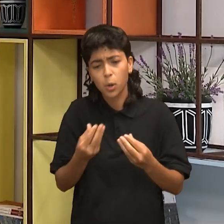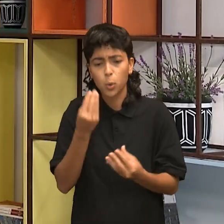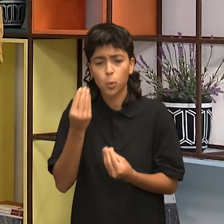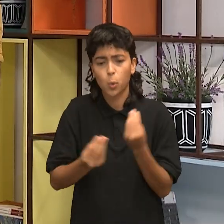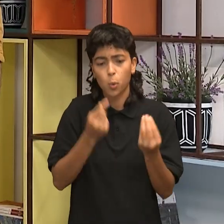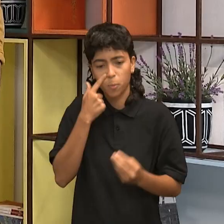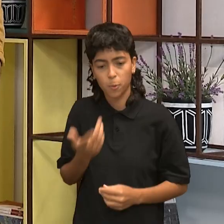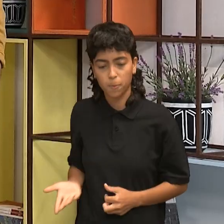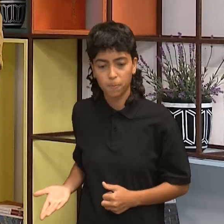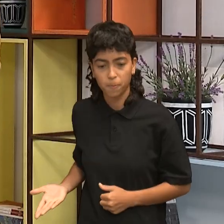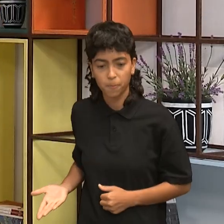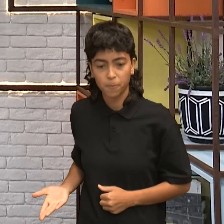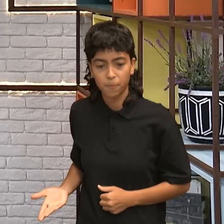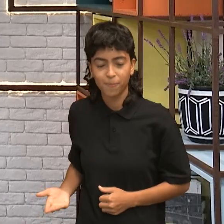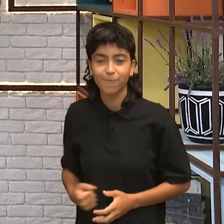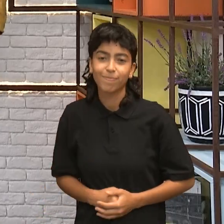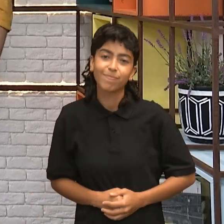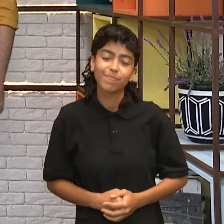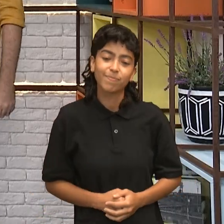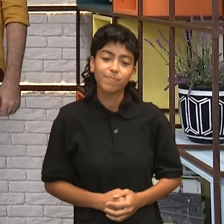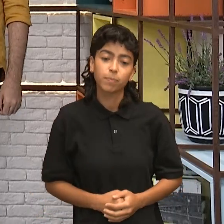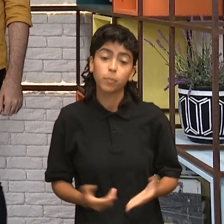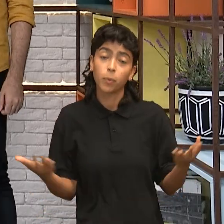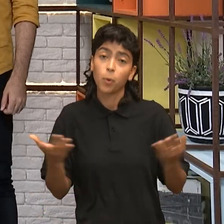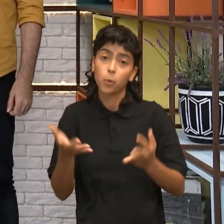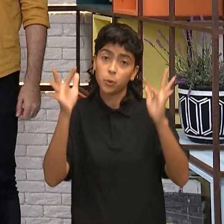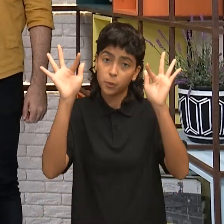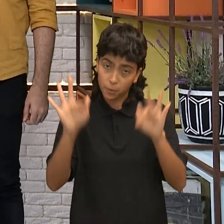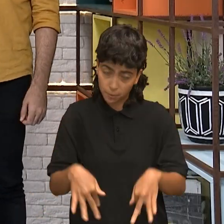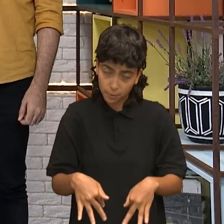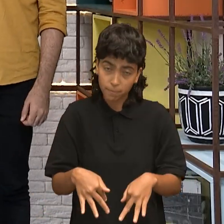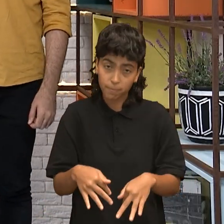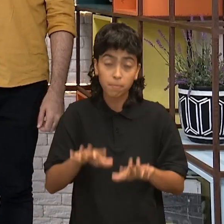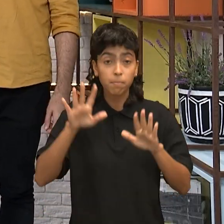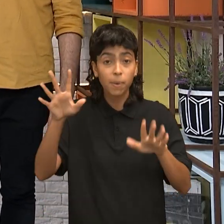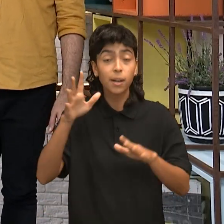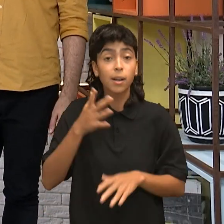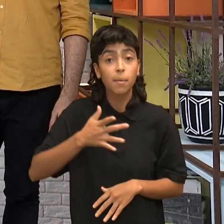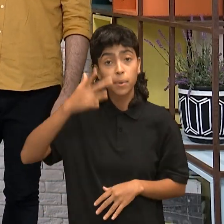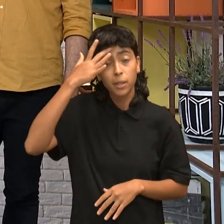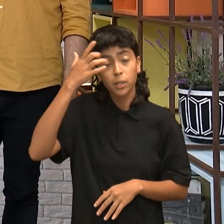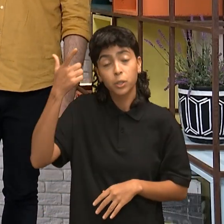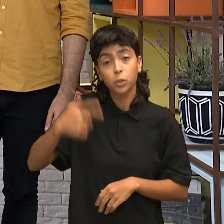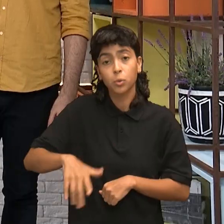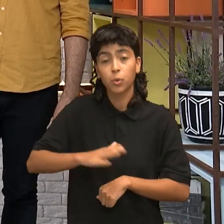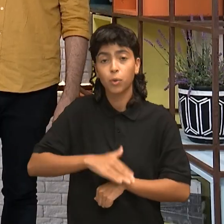essa exposição. E o Mundo UFG termina aqui, mas te espero amanhã às